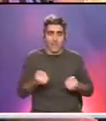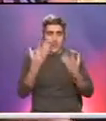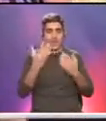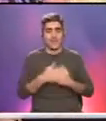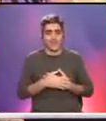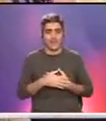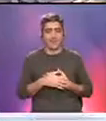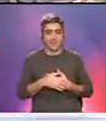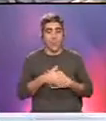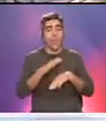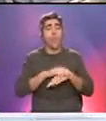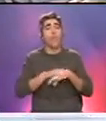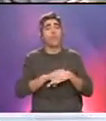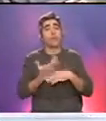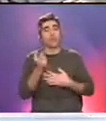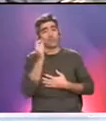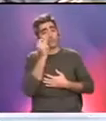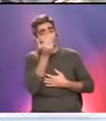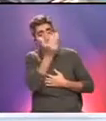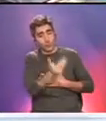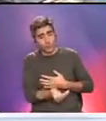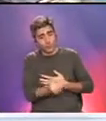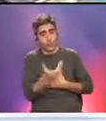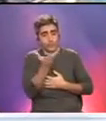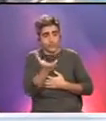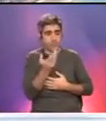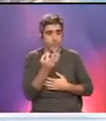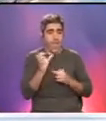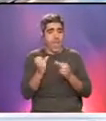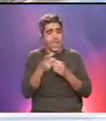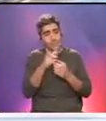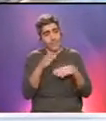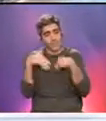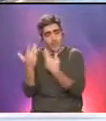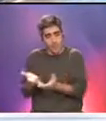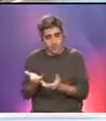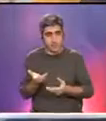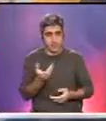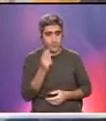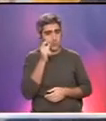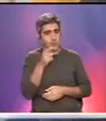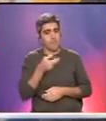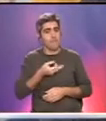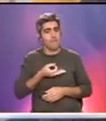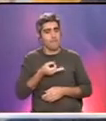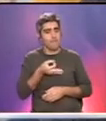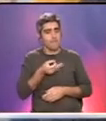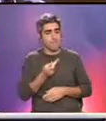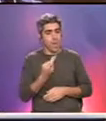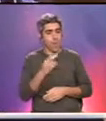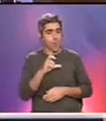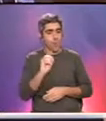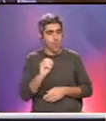E tudo se deve a este senhor e à sua equipa. E então, o que é que achou do Dr. Palmaló? Jeitoso. Jeitoso, bonito. Já...